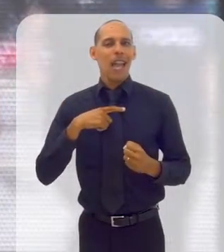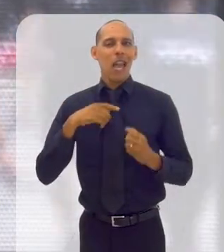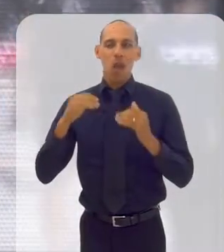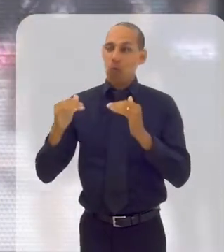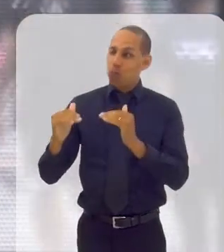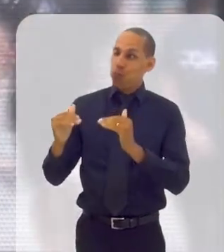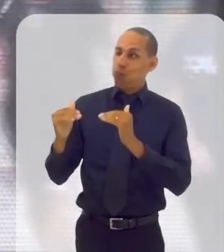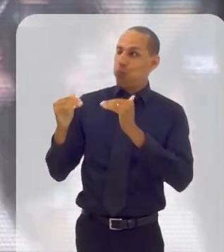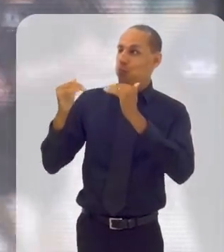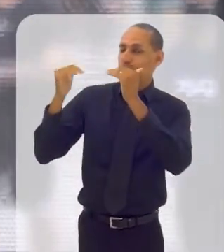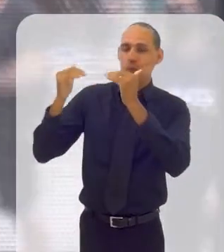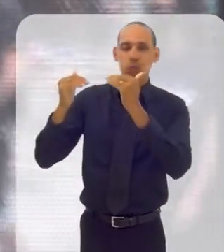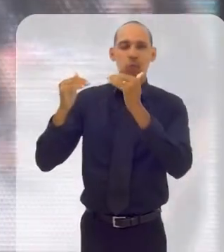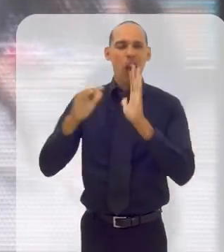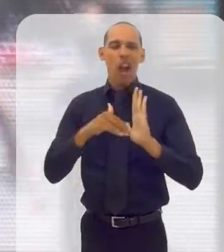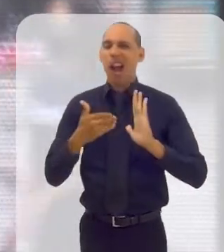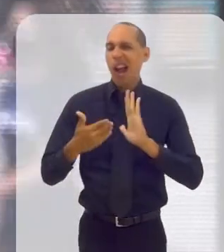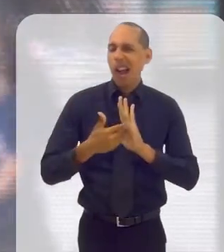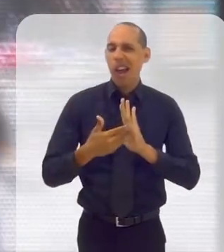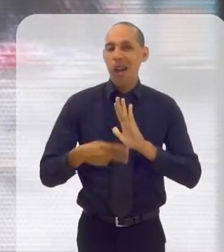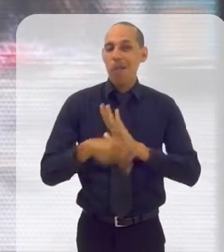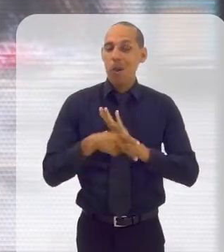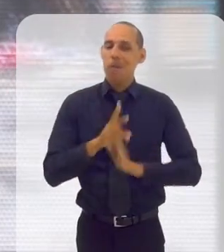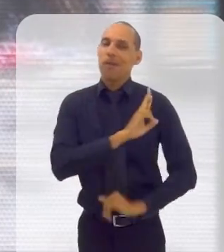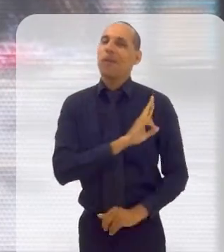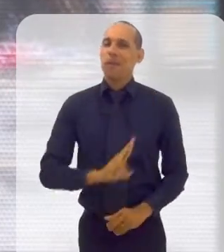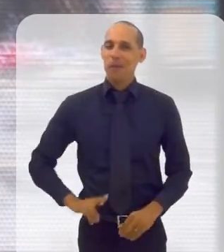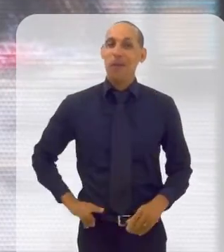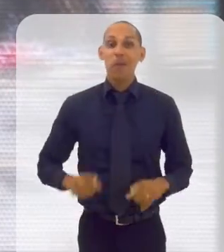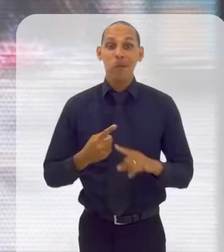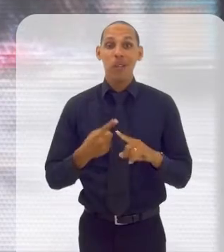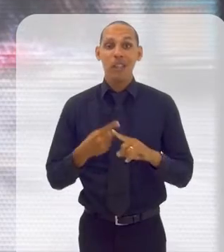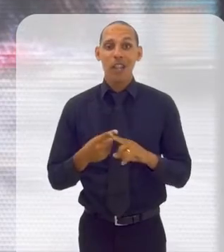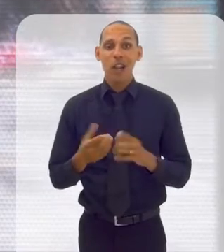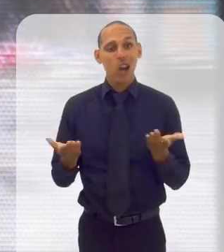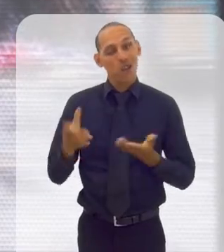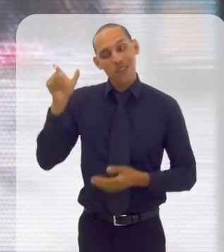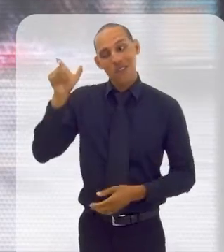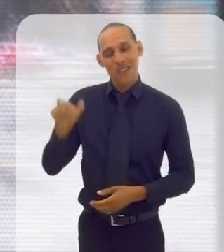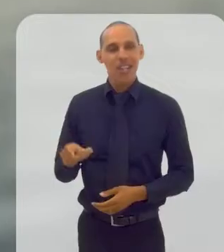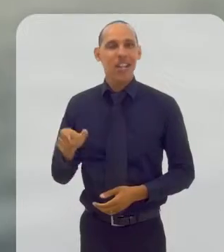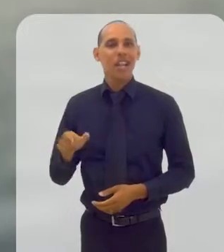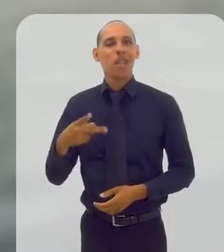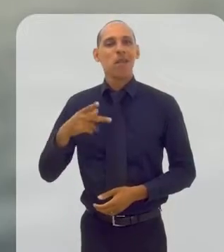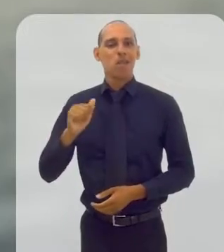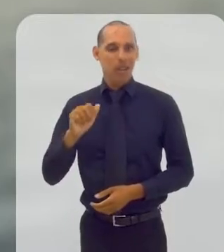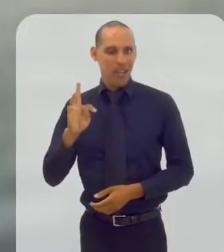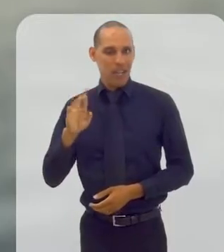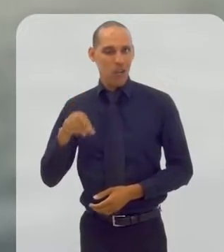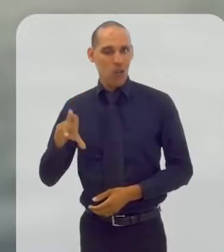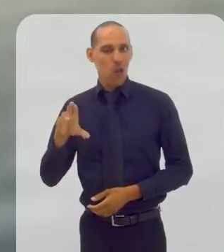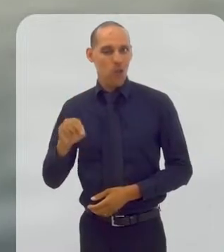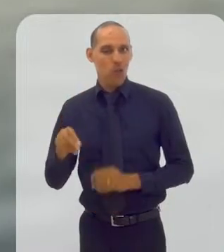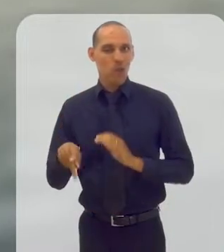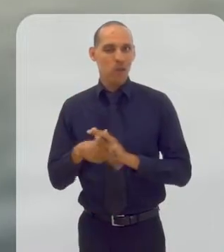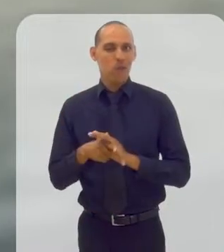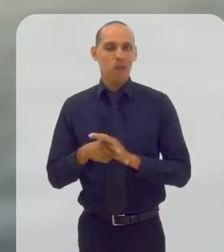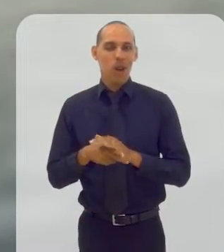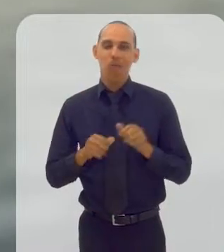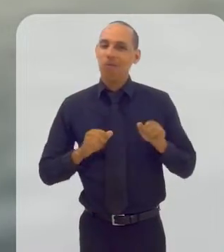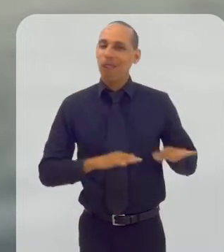né, de apogeu, de plenitude também da República, porque hoje ele é patrono do Exército